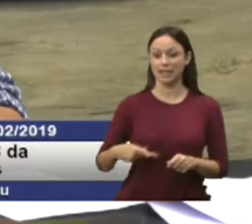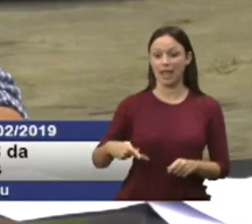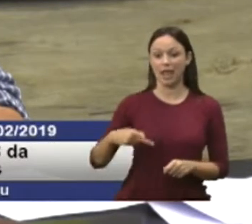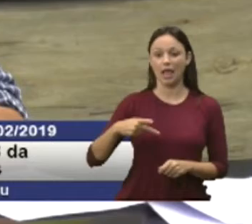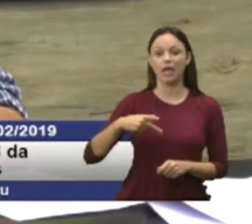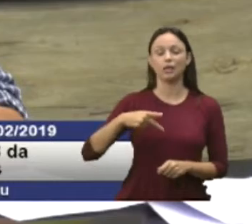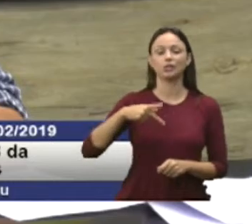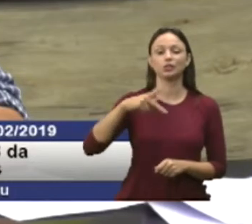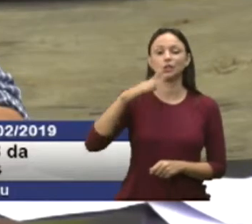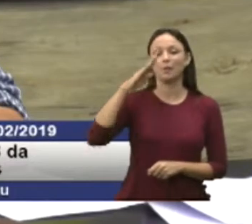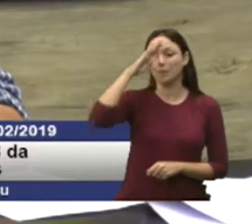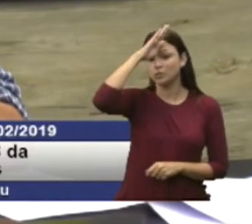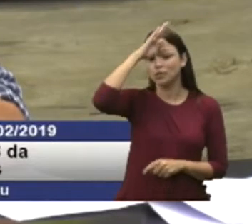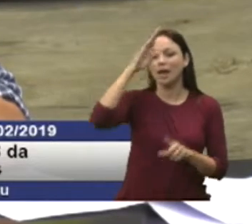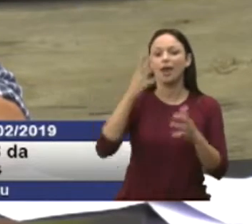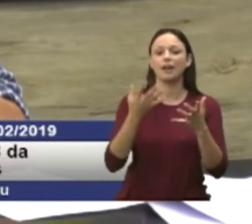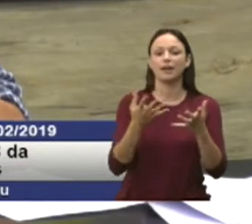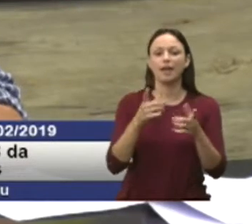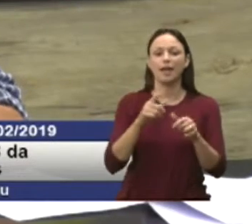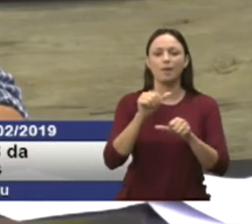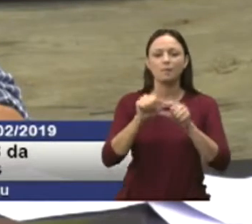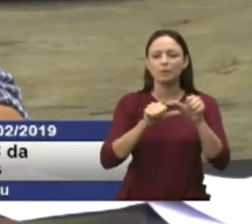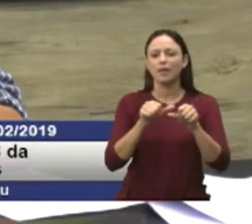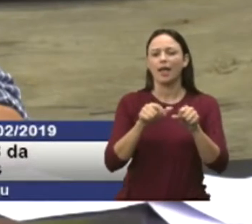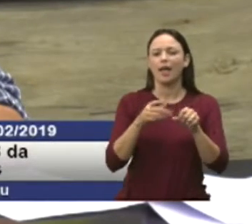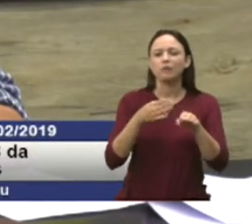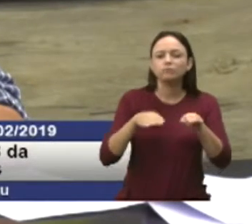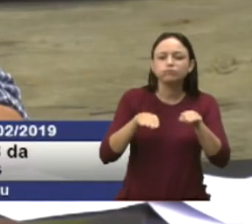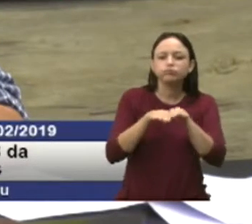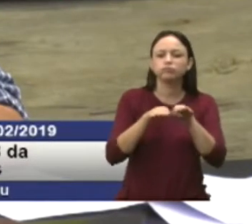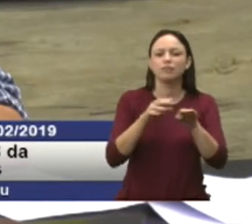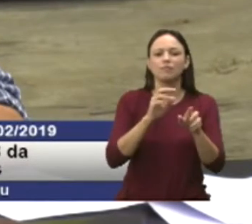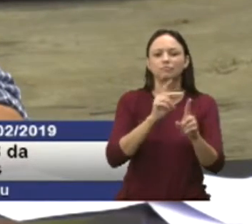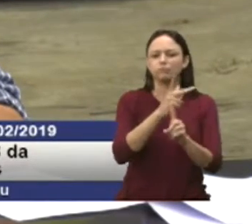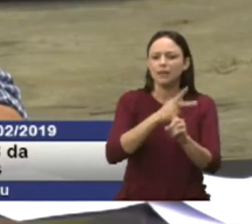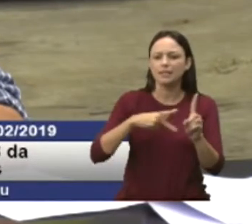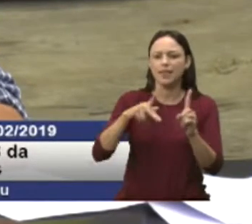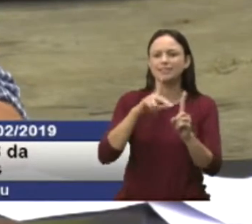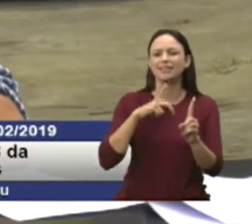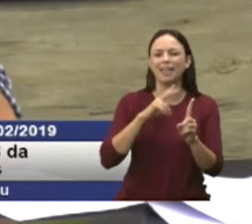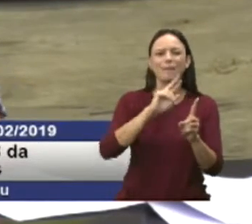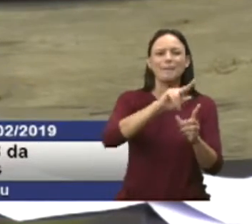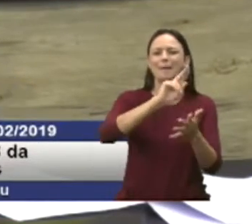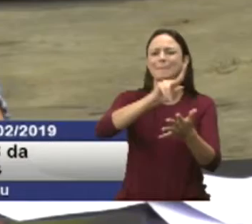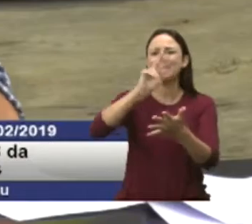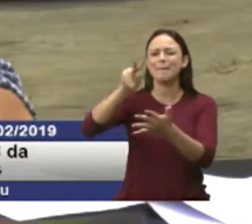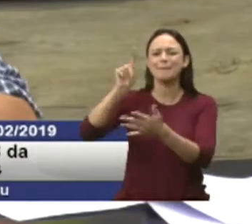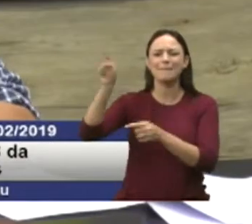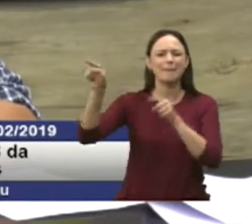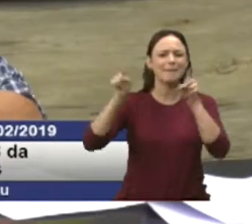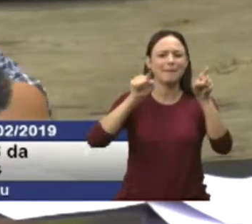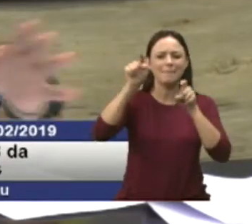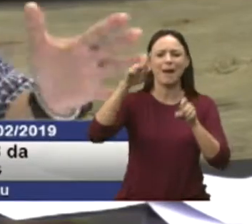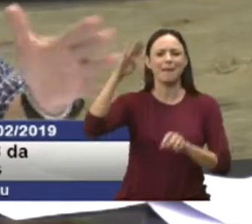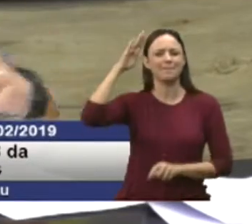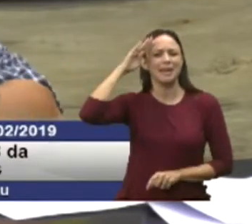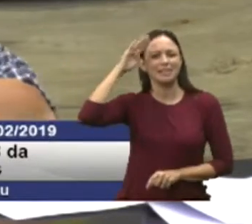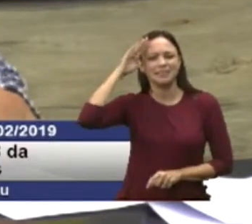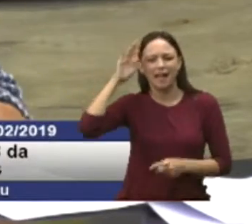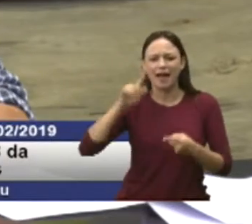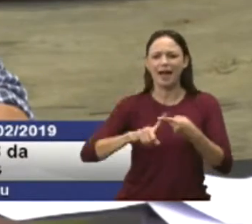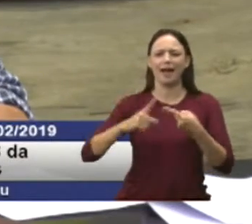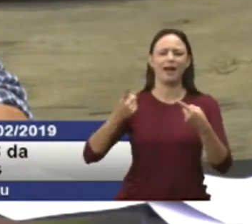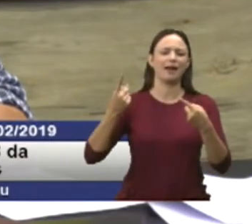procurado equacionar as várias previdências que existem hoje no país previdência dos militares,